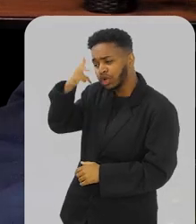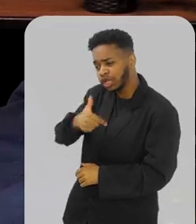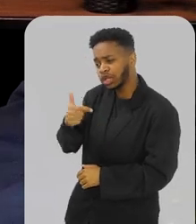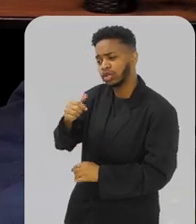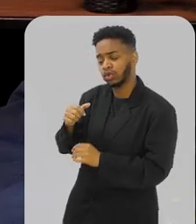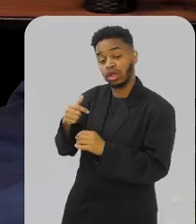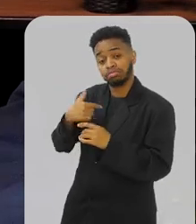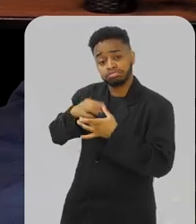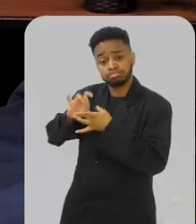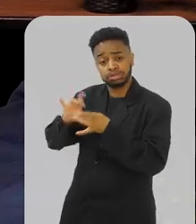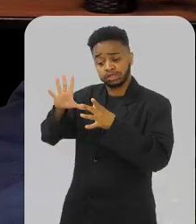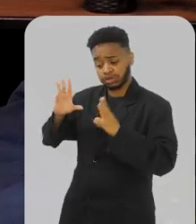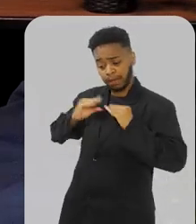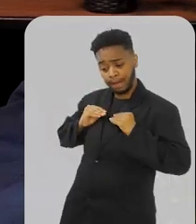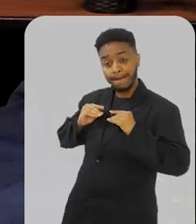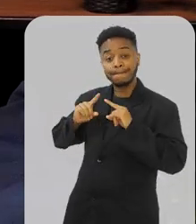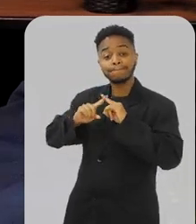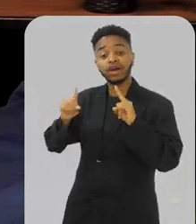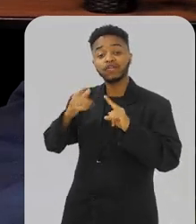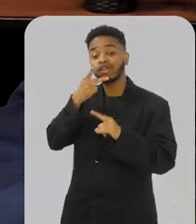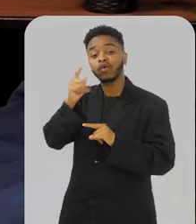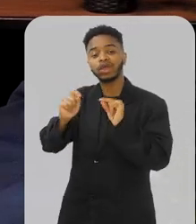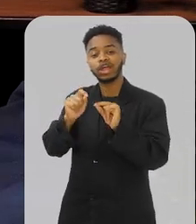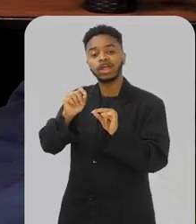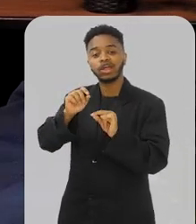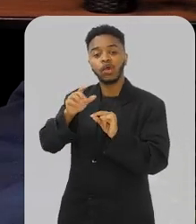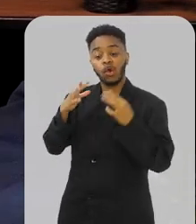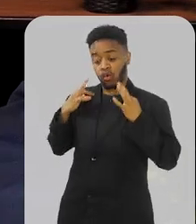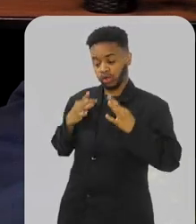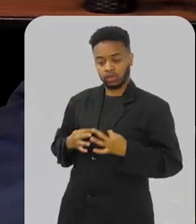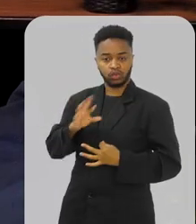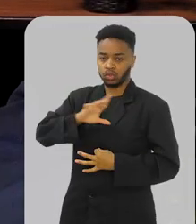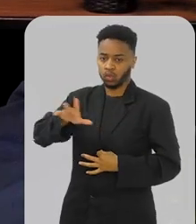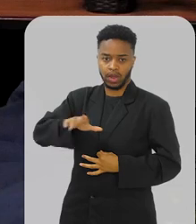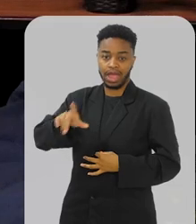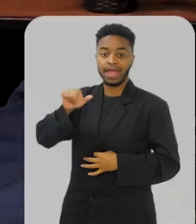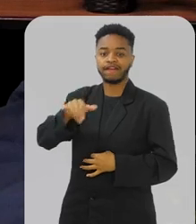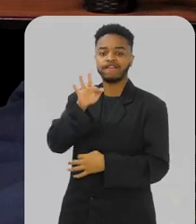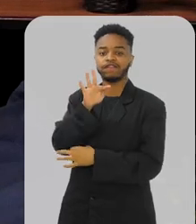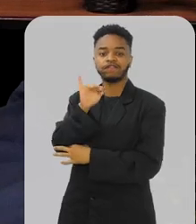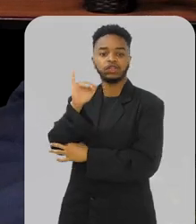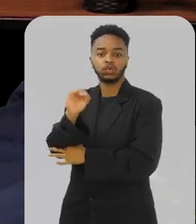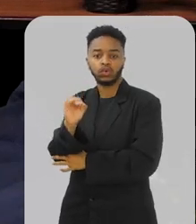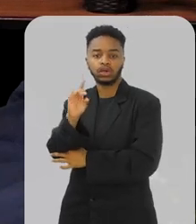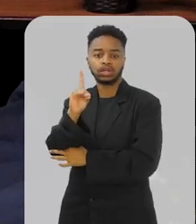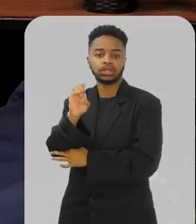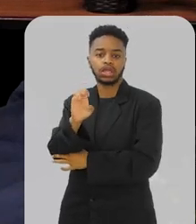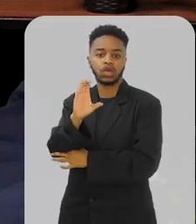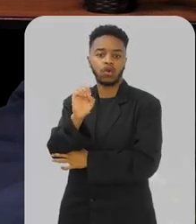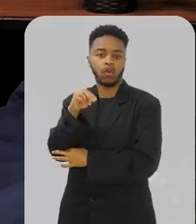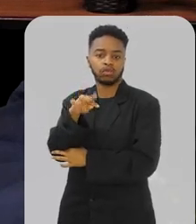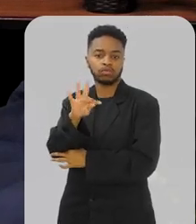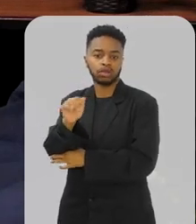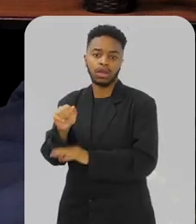isso não é um cordão. Isso é um fio de conta sagrado. Aí as pessoas geralmente...